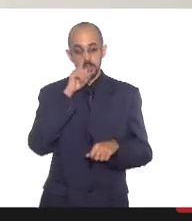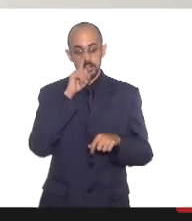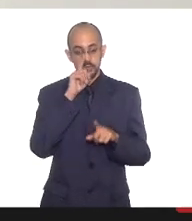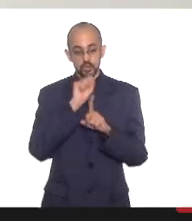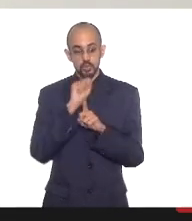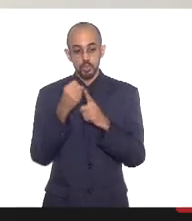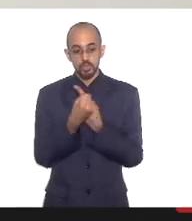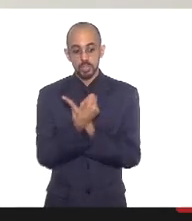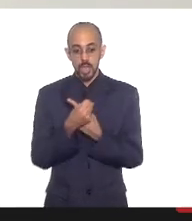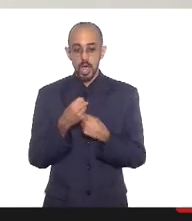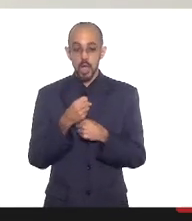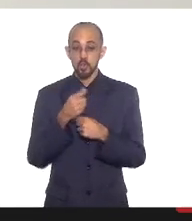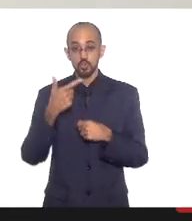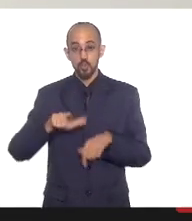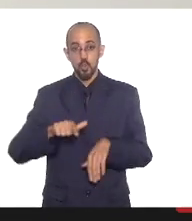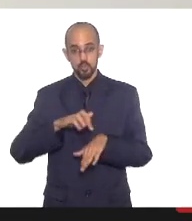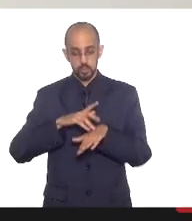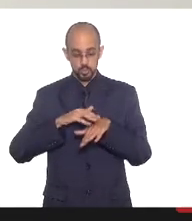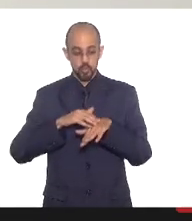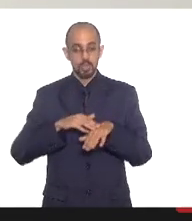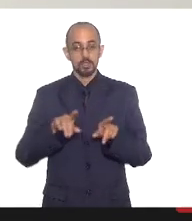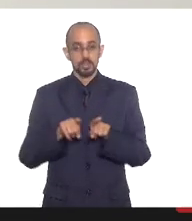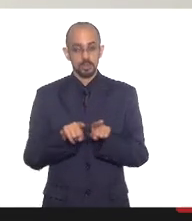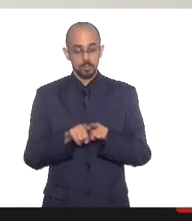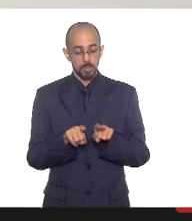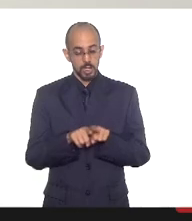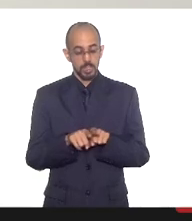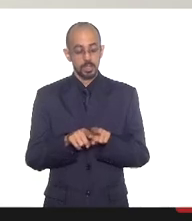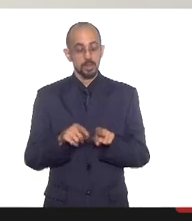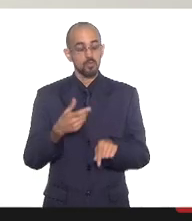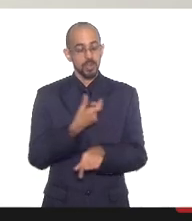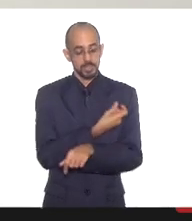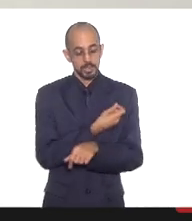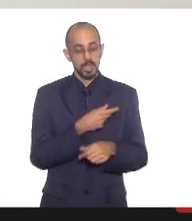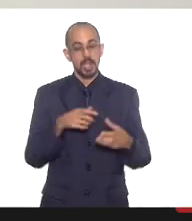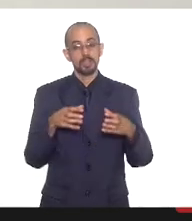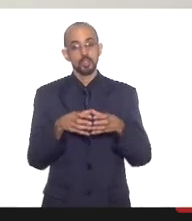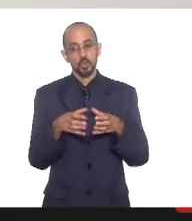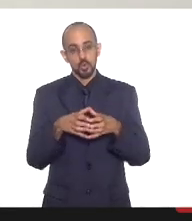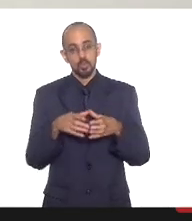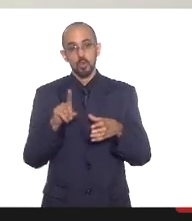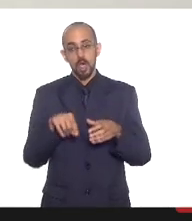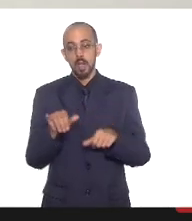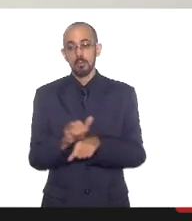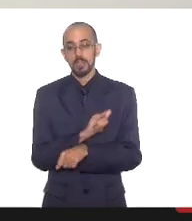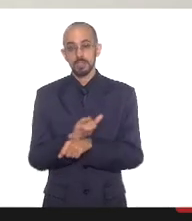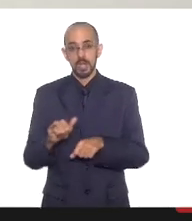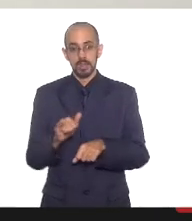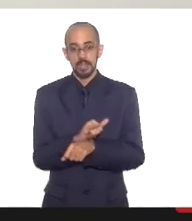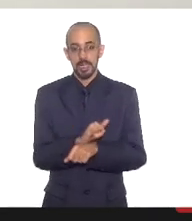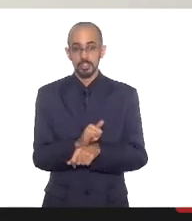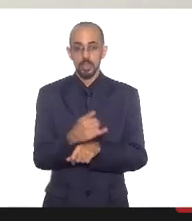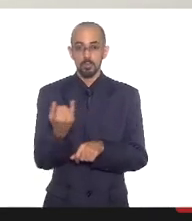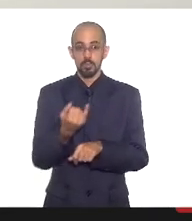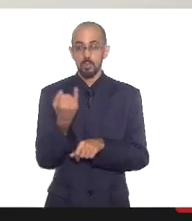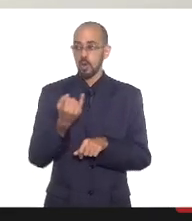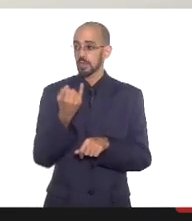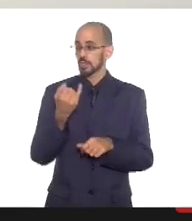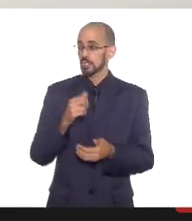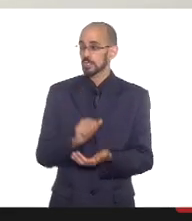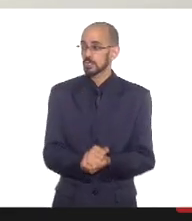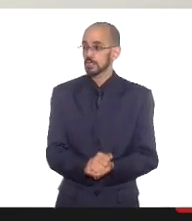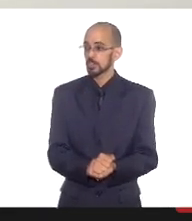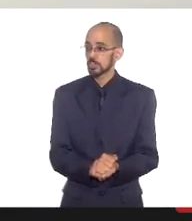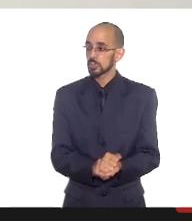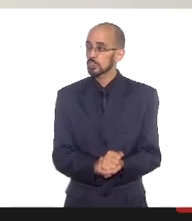sociais e epidemiológicos da então vacinar os grupos em comorbilidades é uma estratégia poderosa em termos epidemiológico